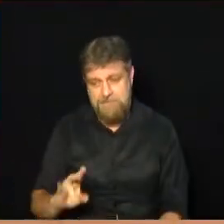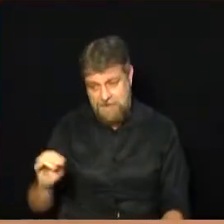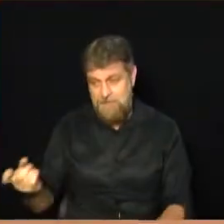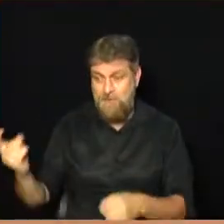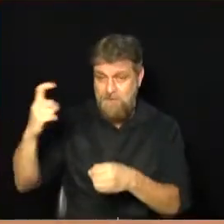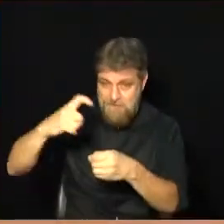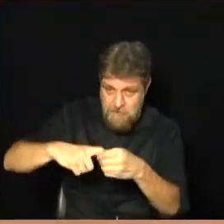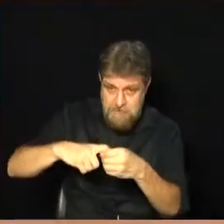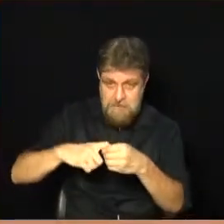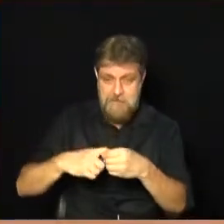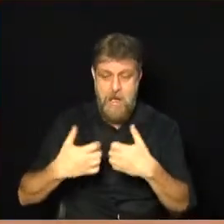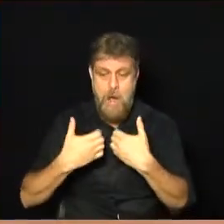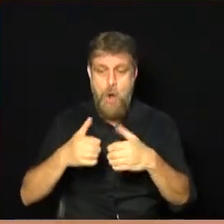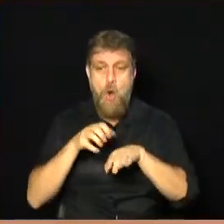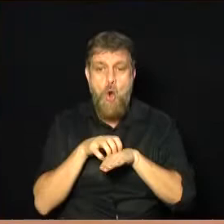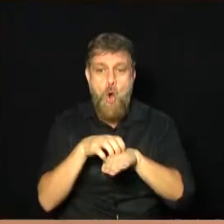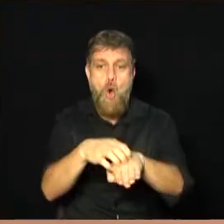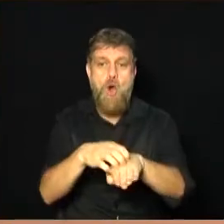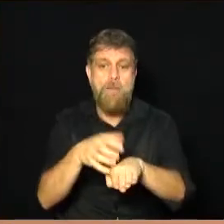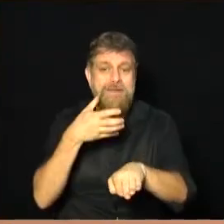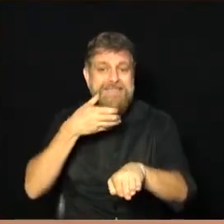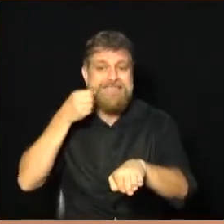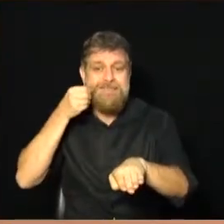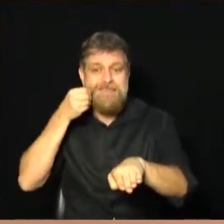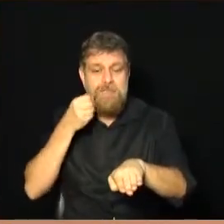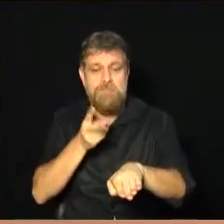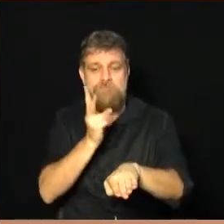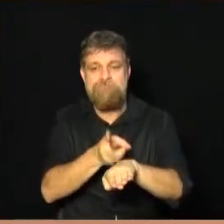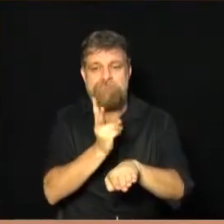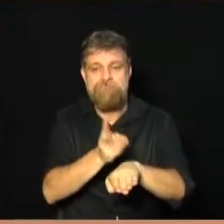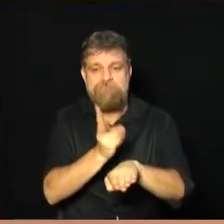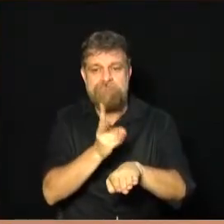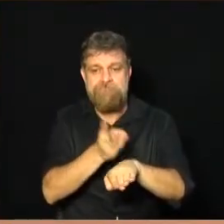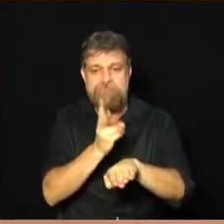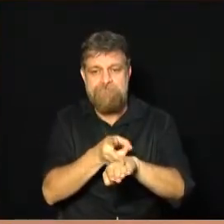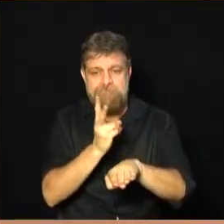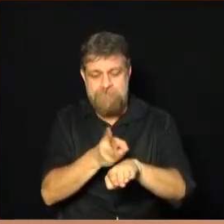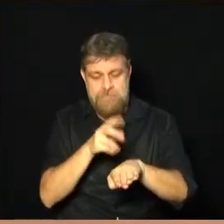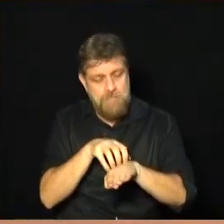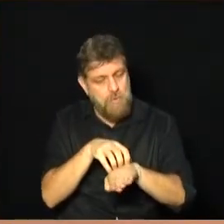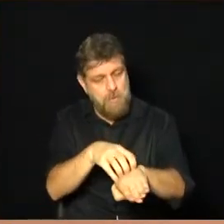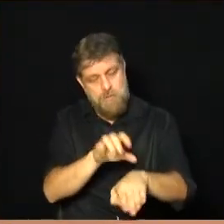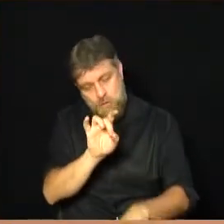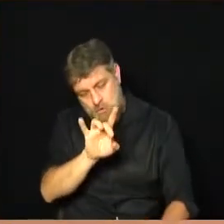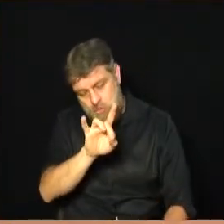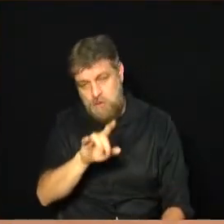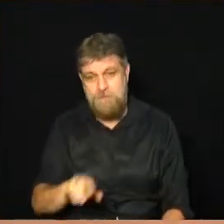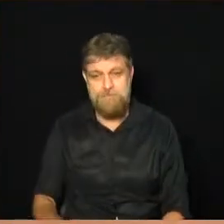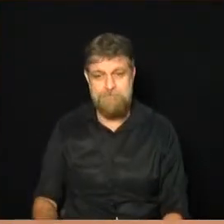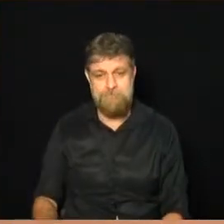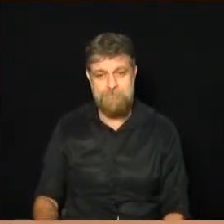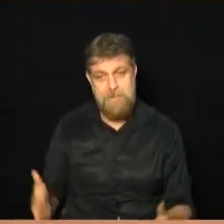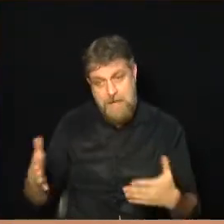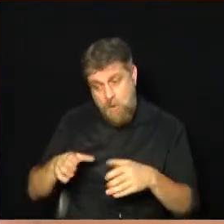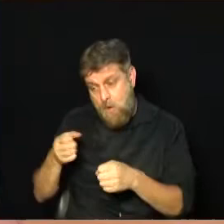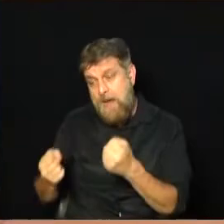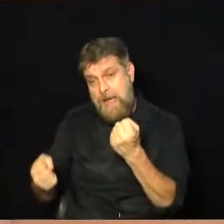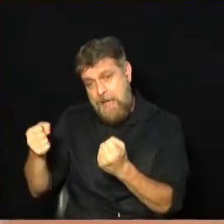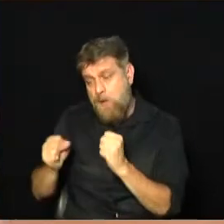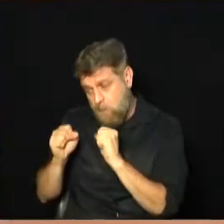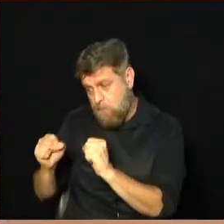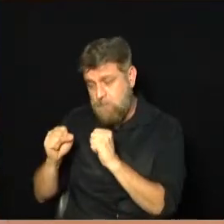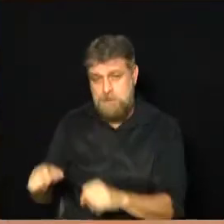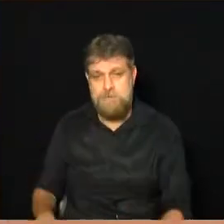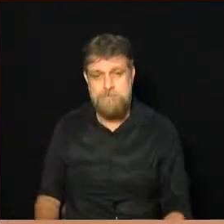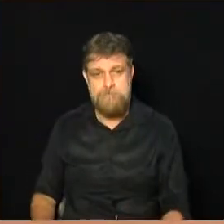voltar a ser realmente proibido o uso exclusivo do sistema BRT pelos ônibus, tá? O pavimento flexível